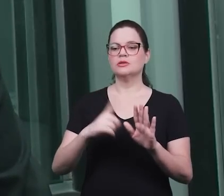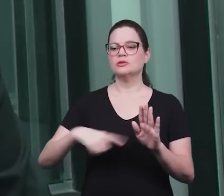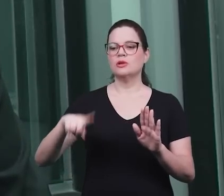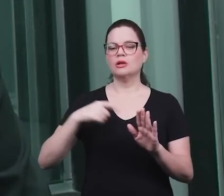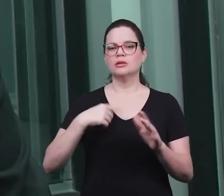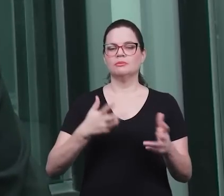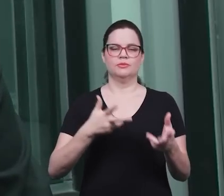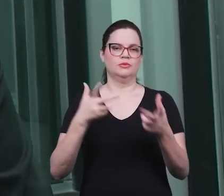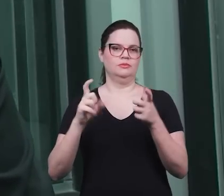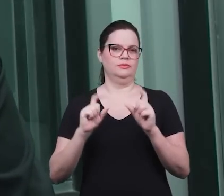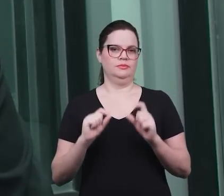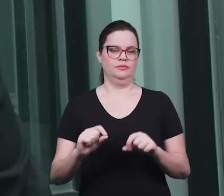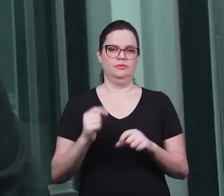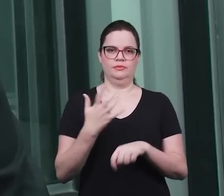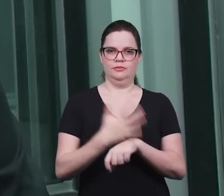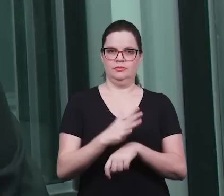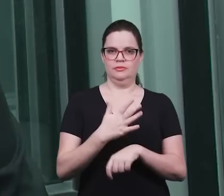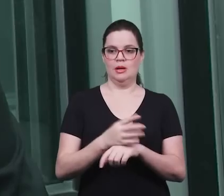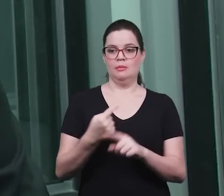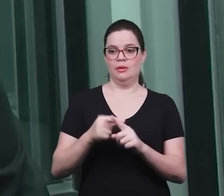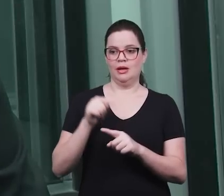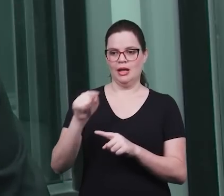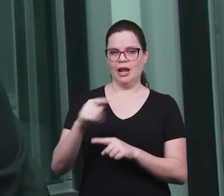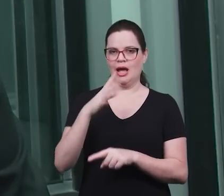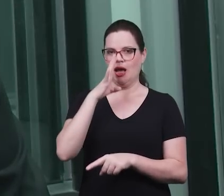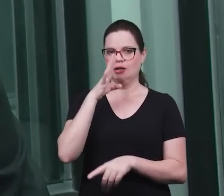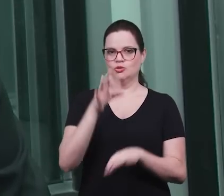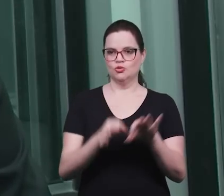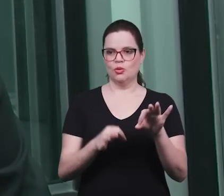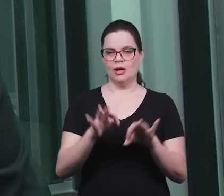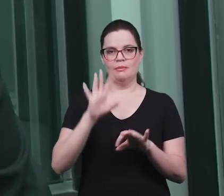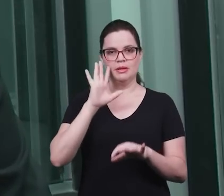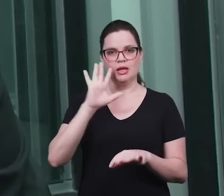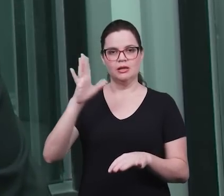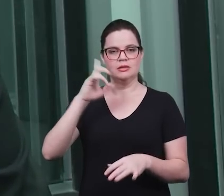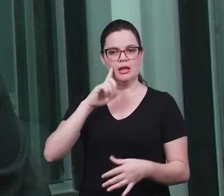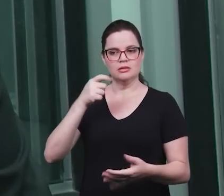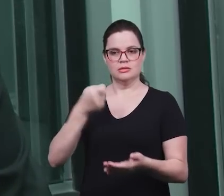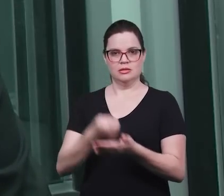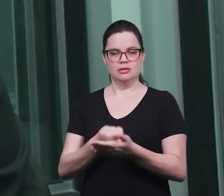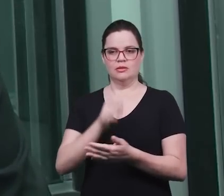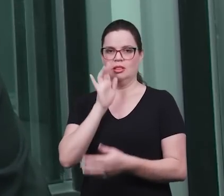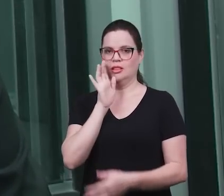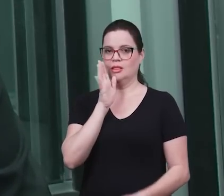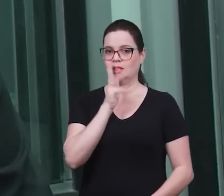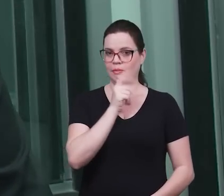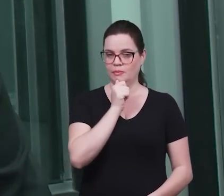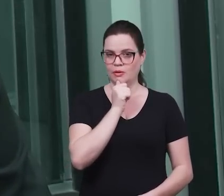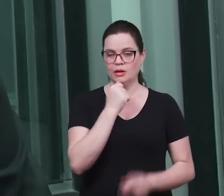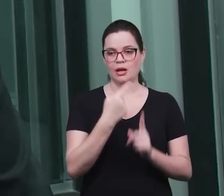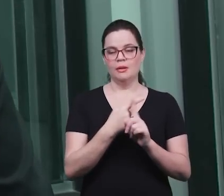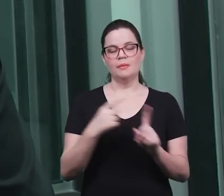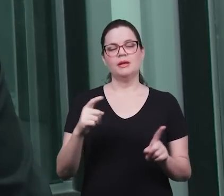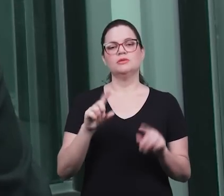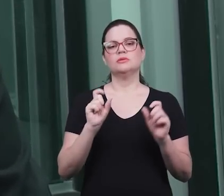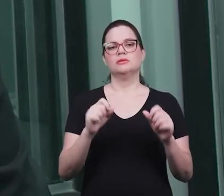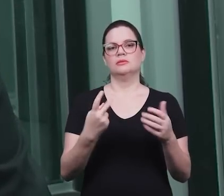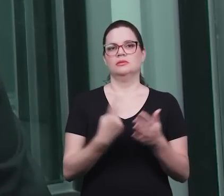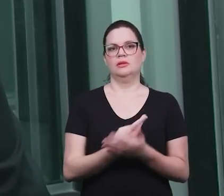na prática é que, além da demora nos julgamentos, o INSS ele não